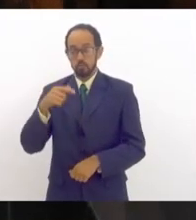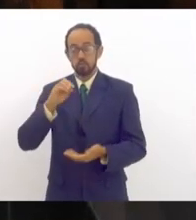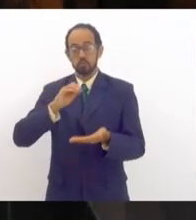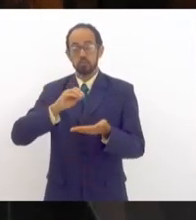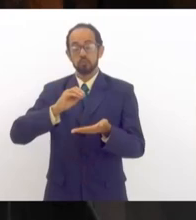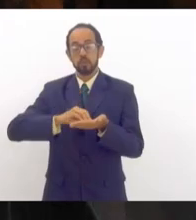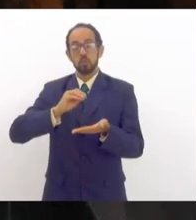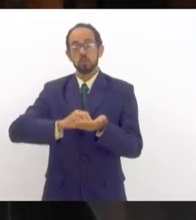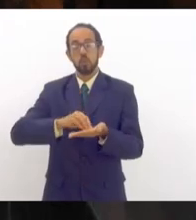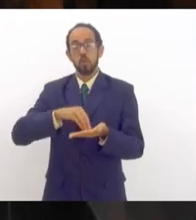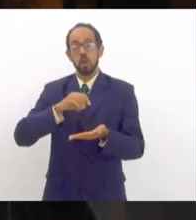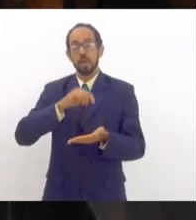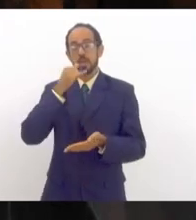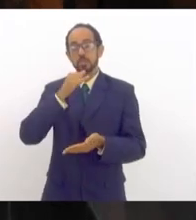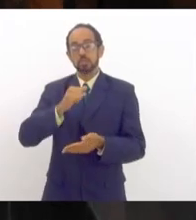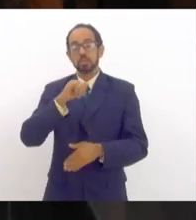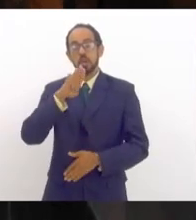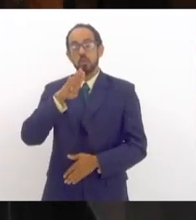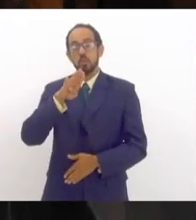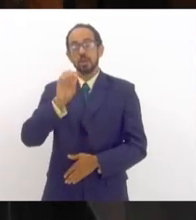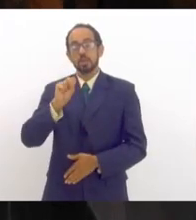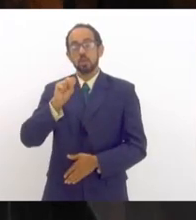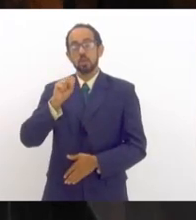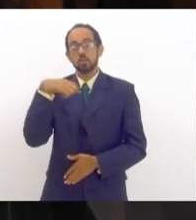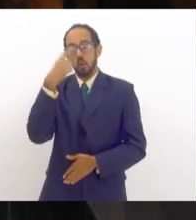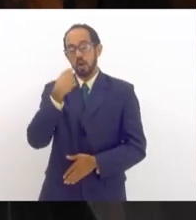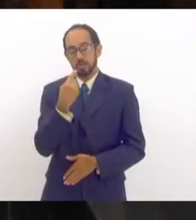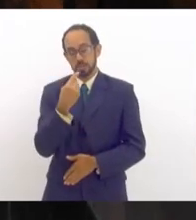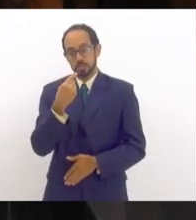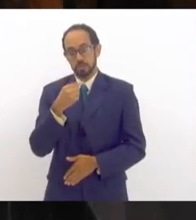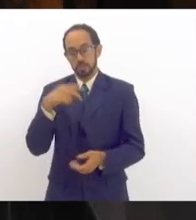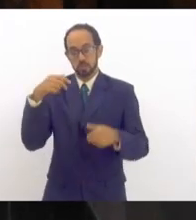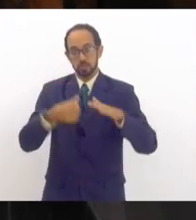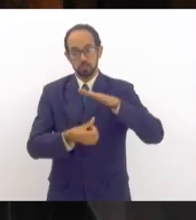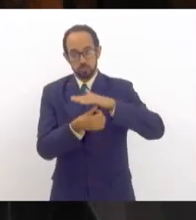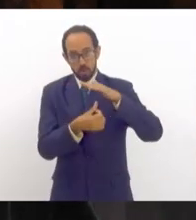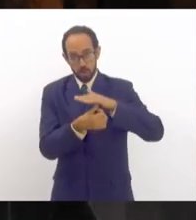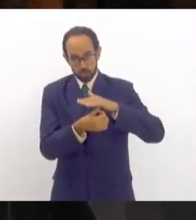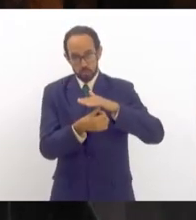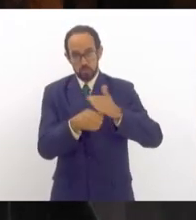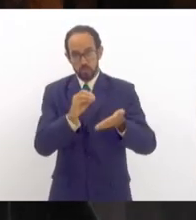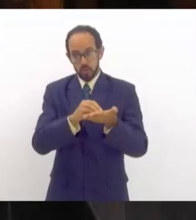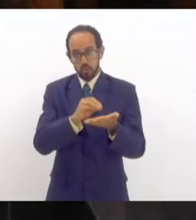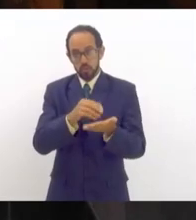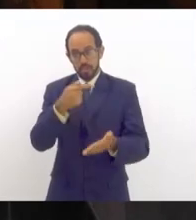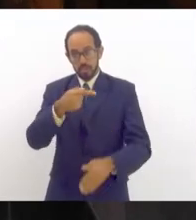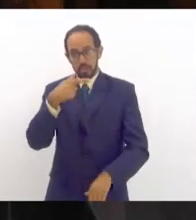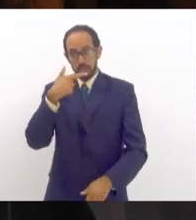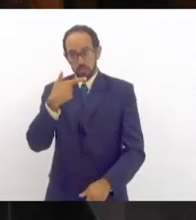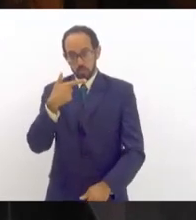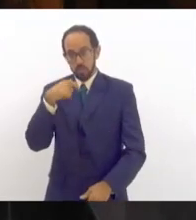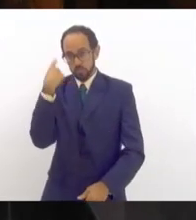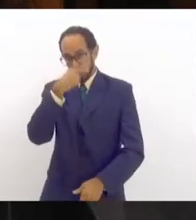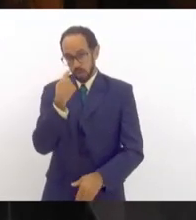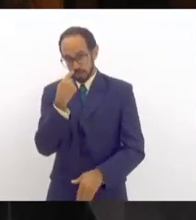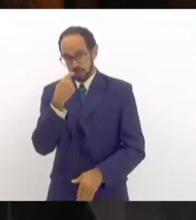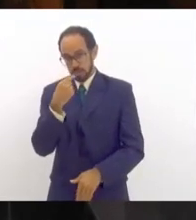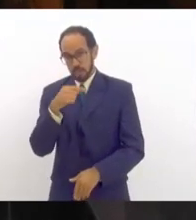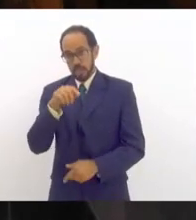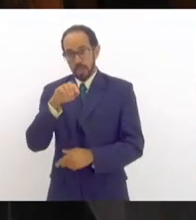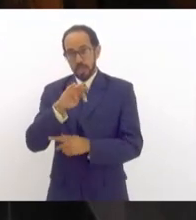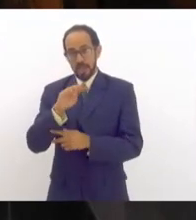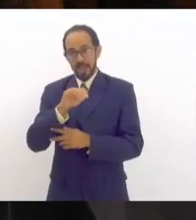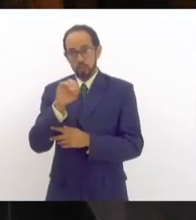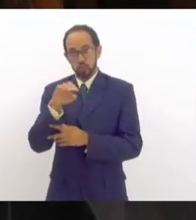os postos de saúde chegaram a ficar 72 horas em Cachoeira de Macacu Tem morador já sete dias sem